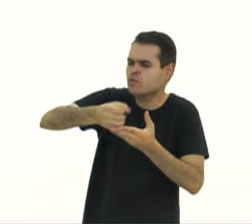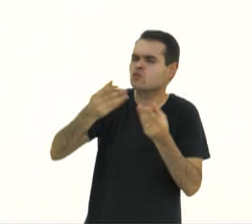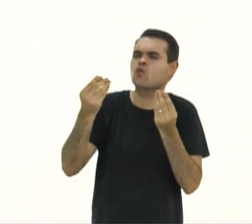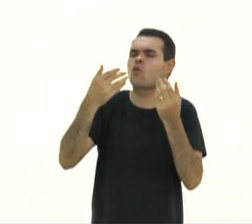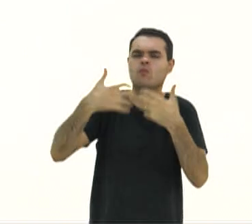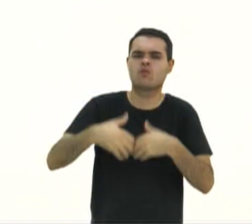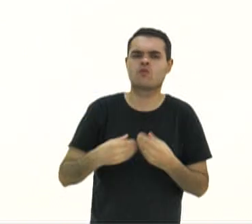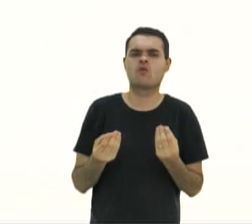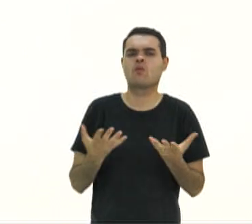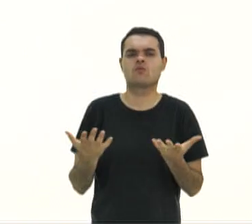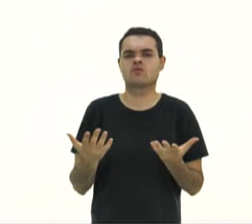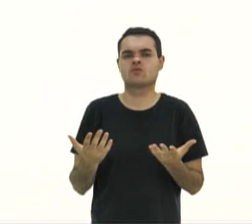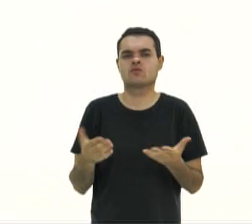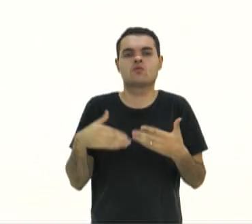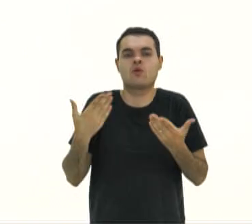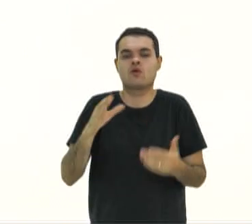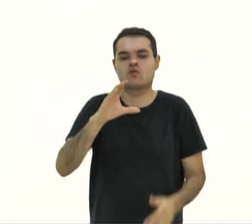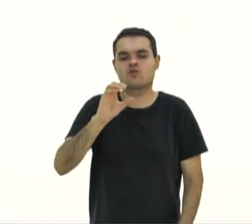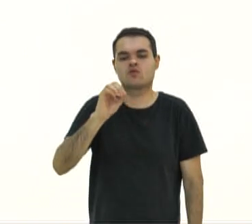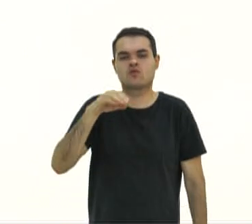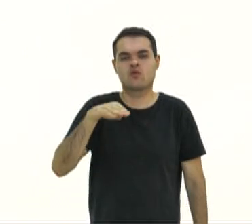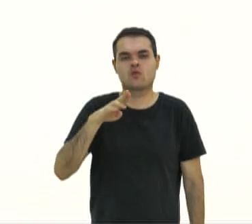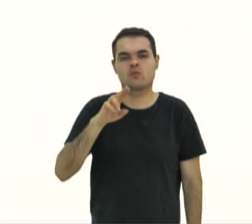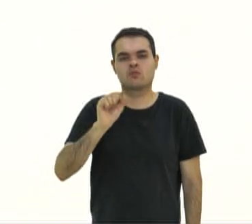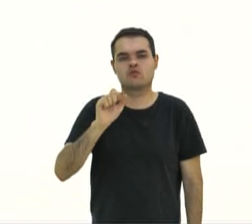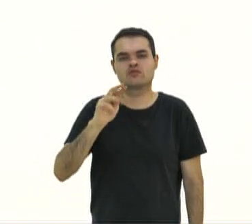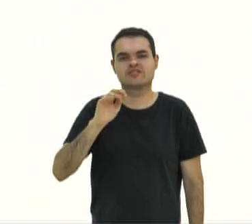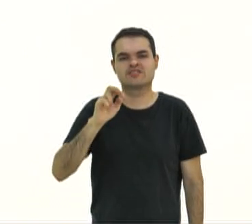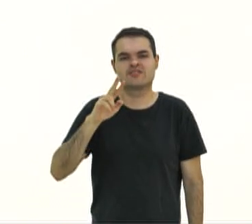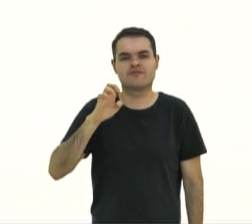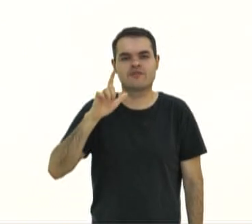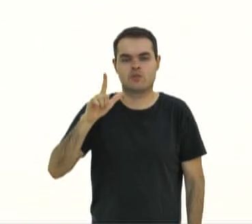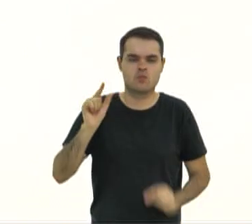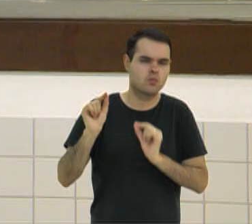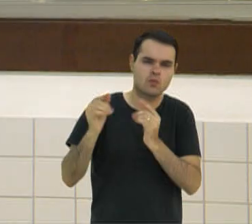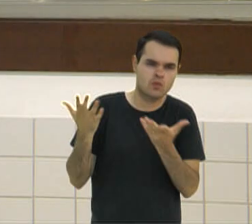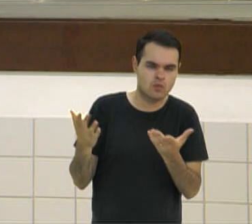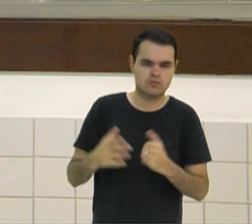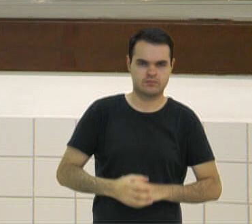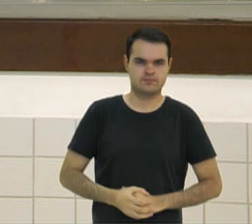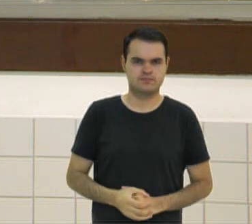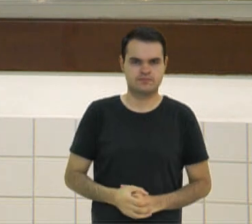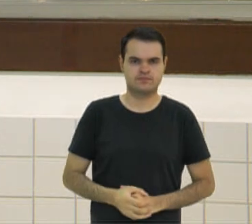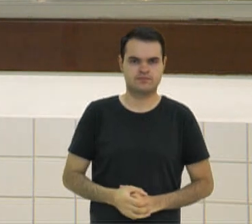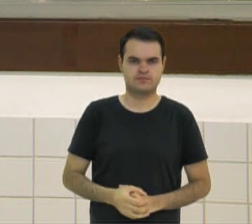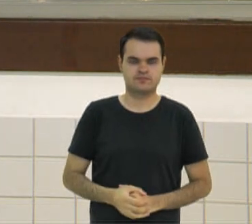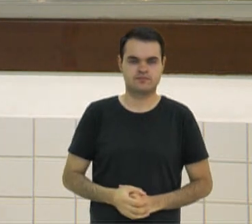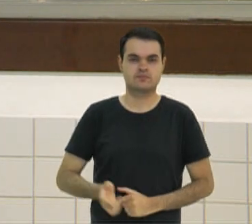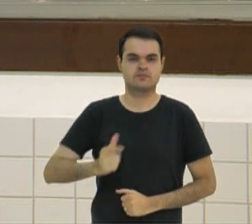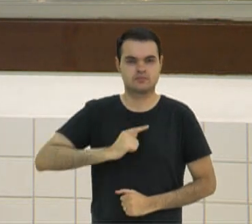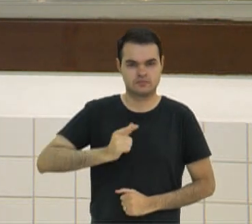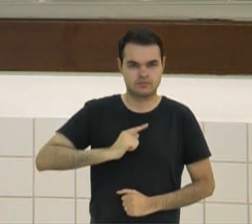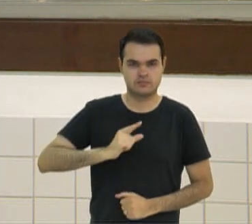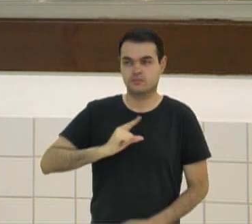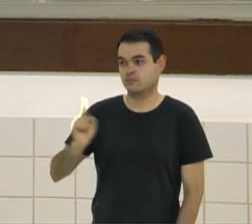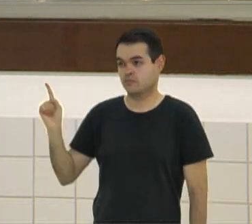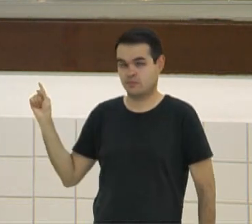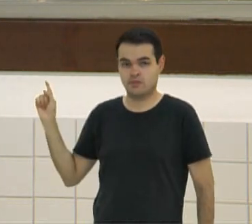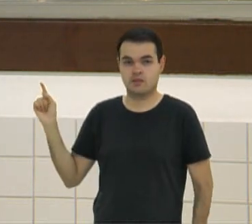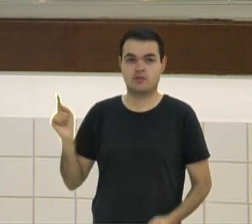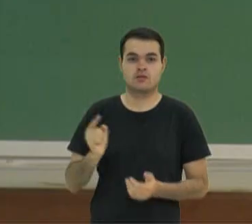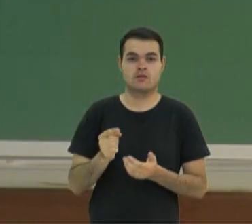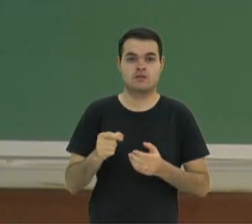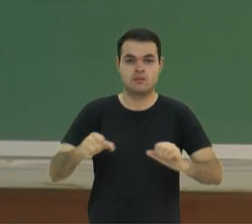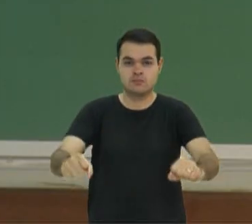representados? Quais são os combustíveis? Bem, vamos lá, né? Nós temos aqui a